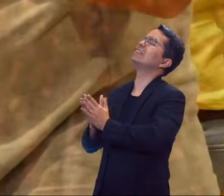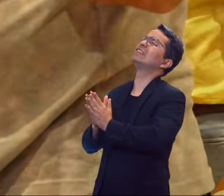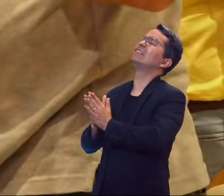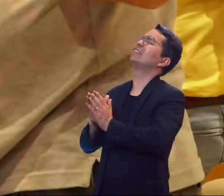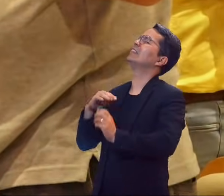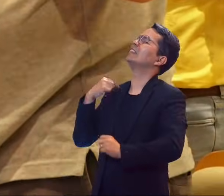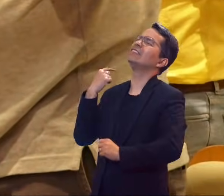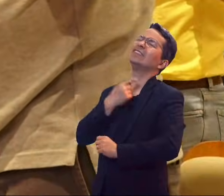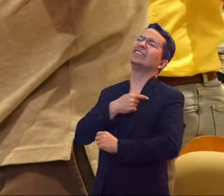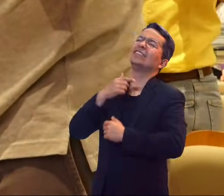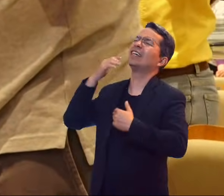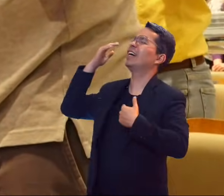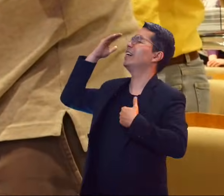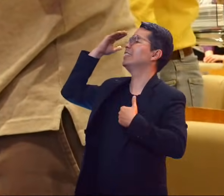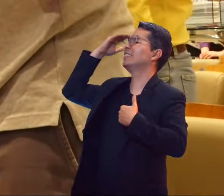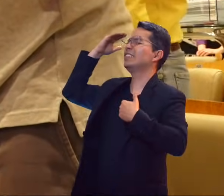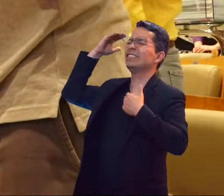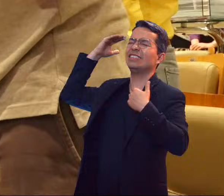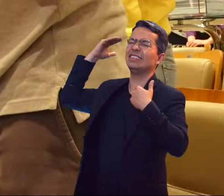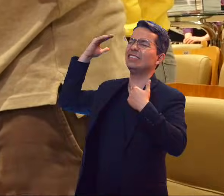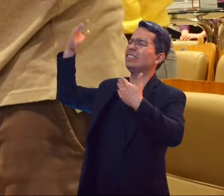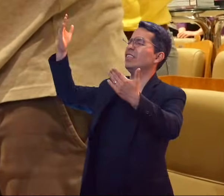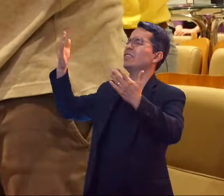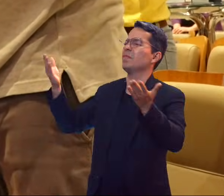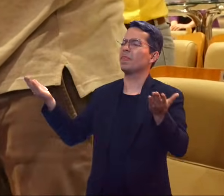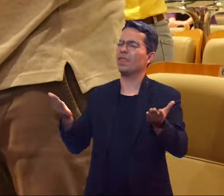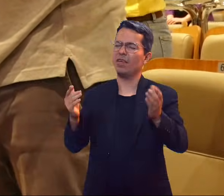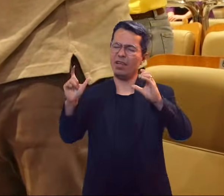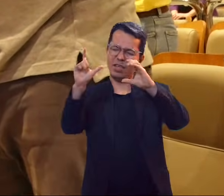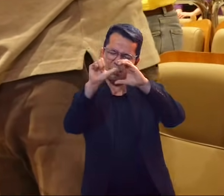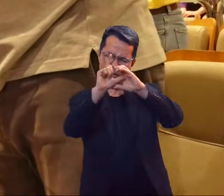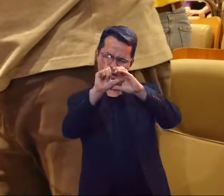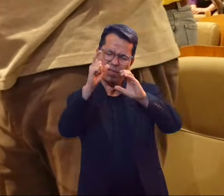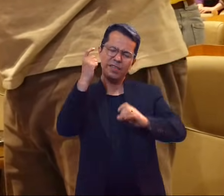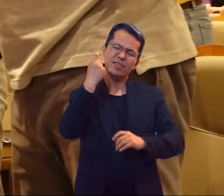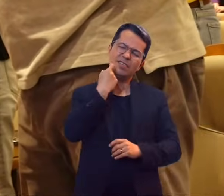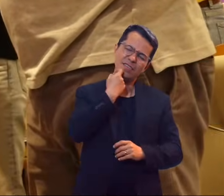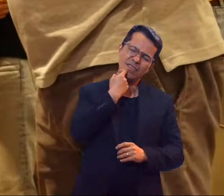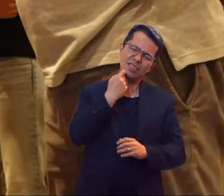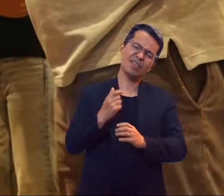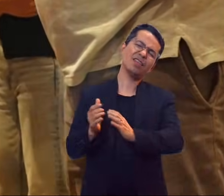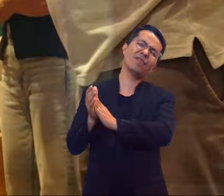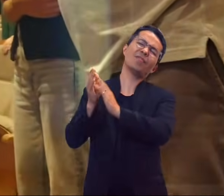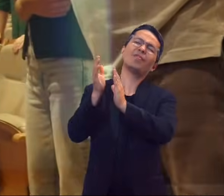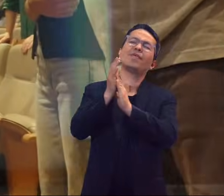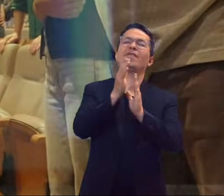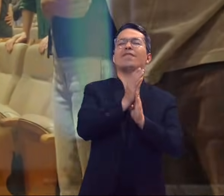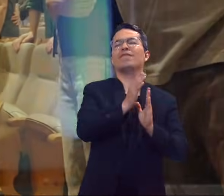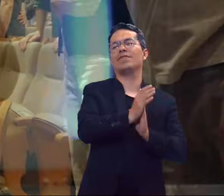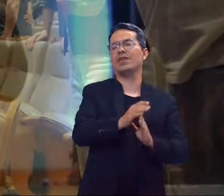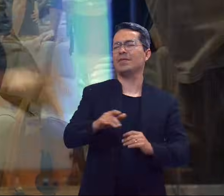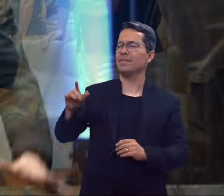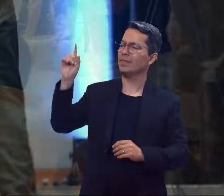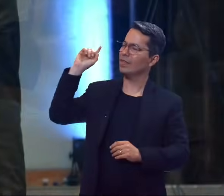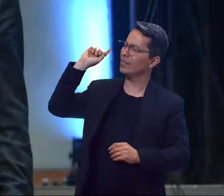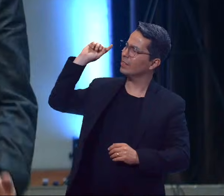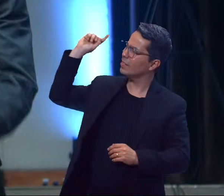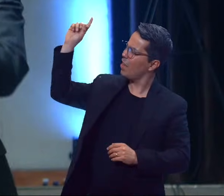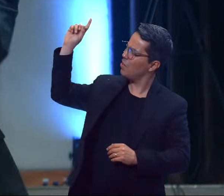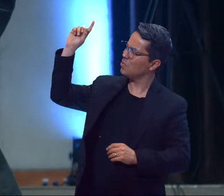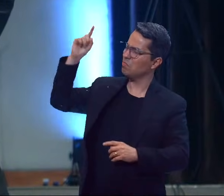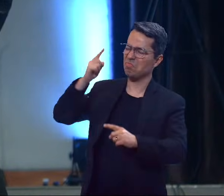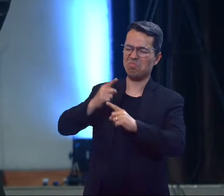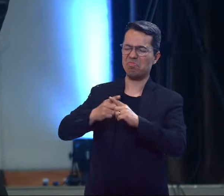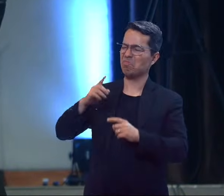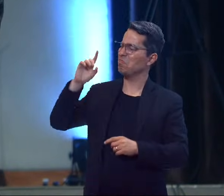campus que vamos consagrar essa semana ao Senhor, na sexta-feira. Te louvamos, Deus, te bendizemos,